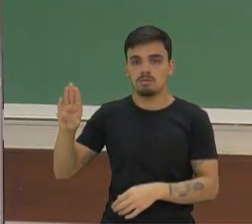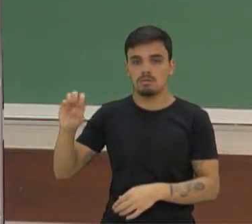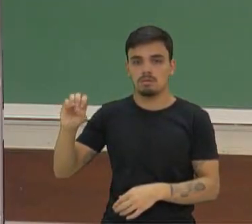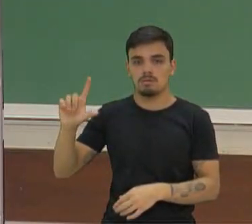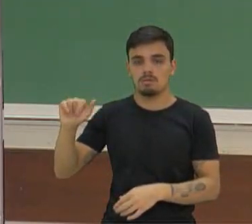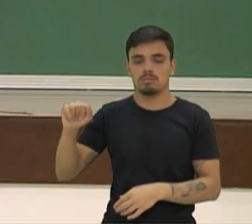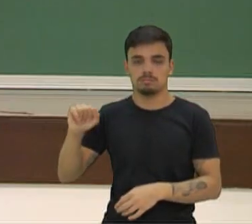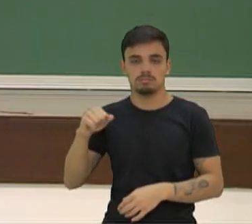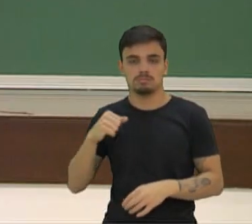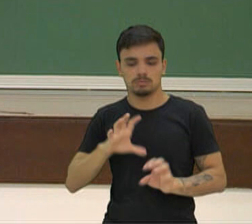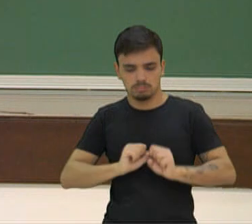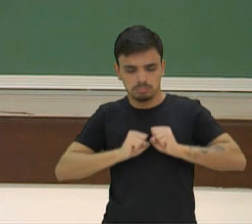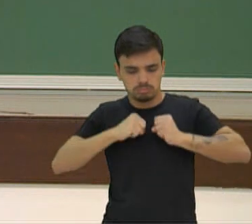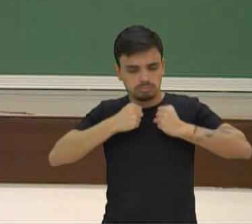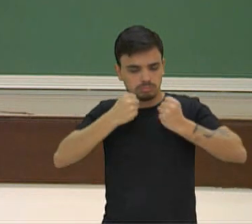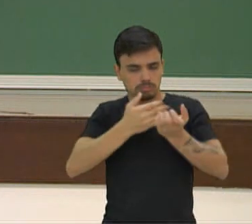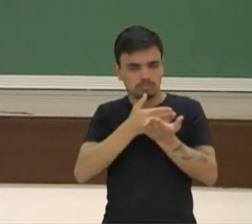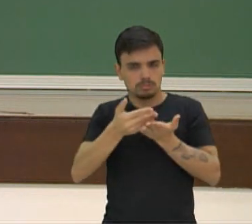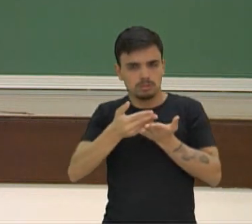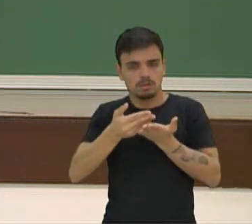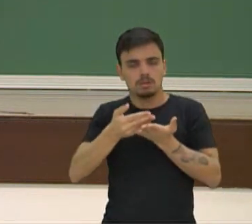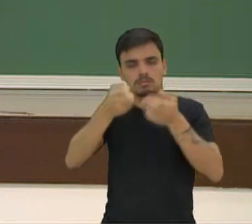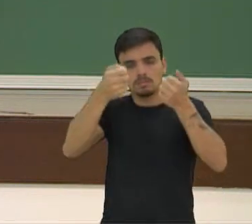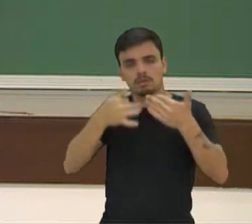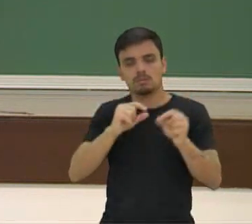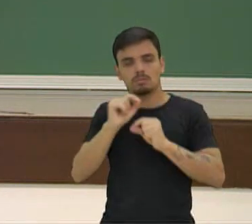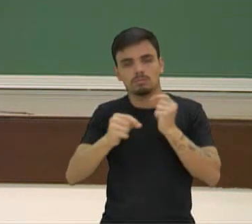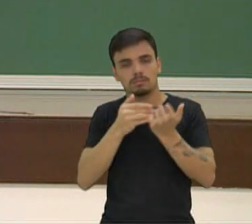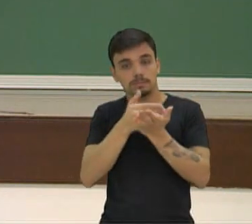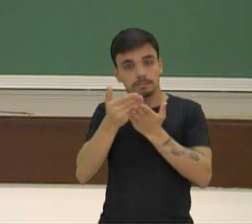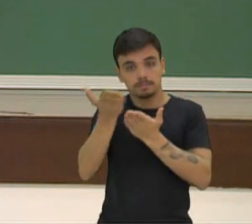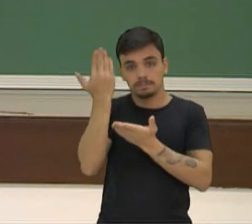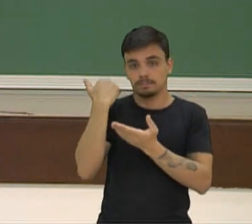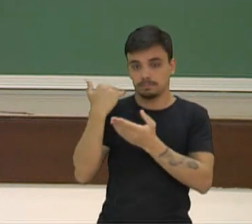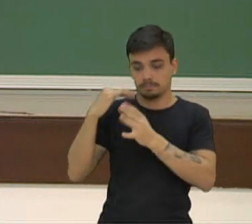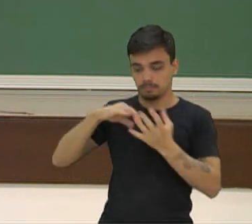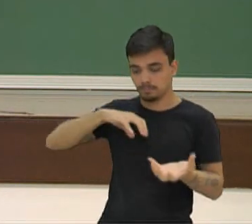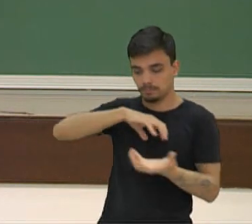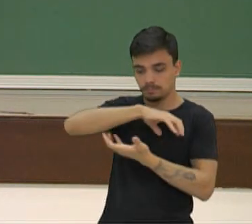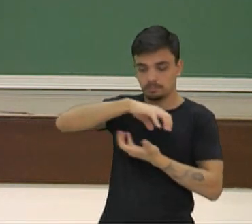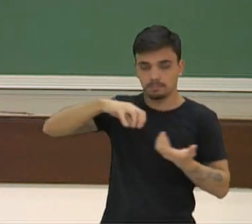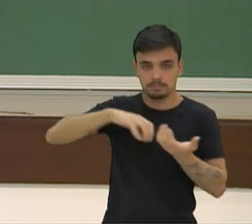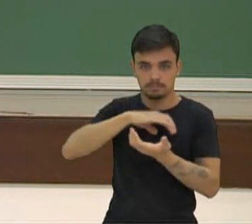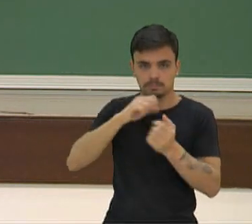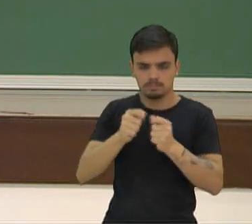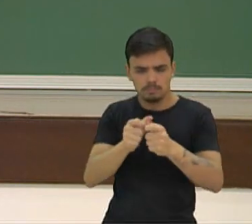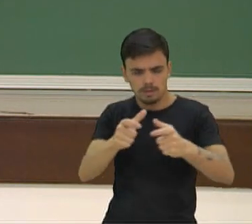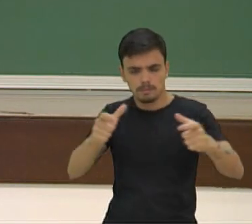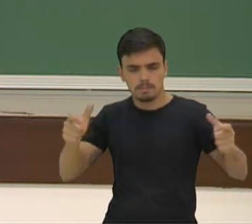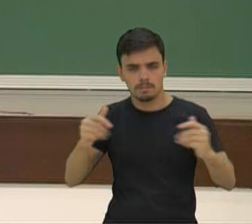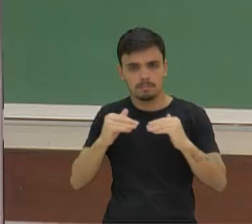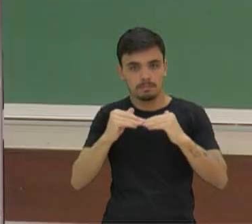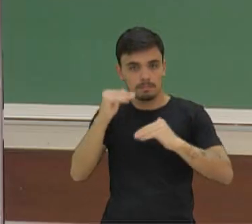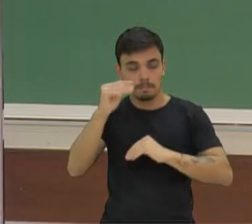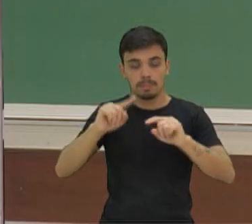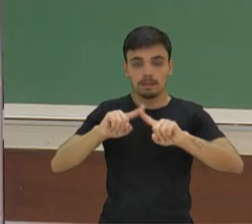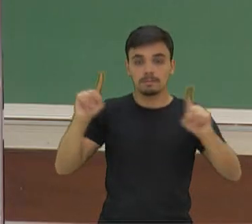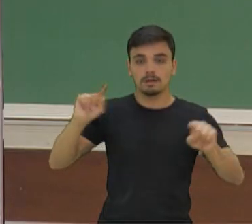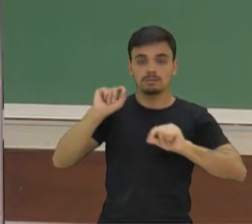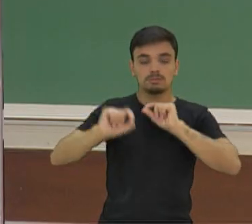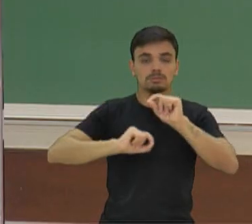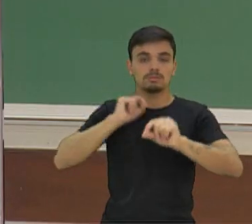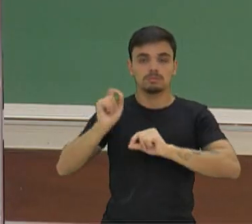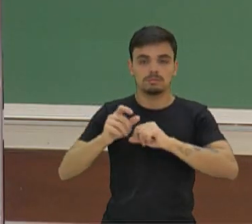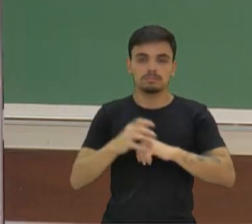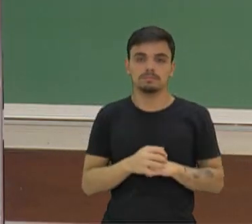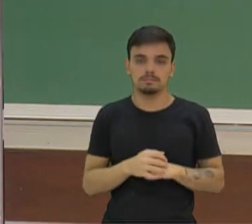falando que, no início da revolta, o movimento expandiu, cresceu, foi vitorioso. Porém, o governo